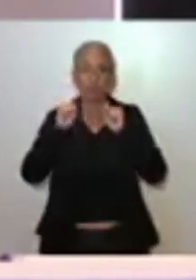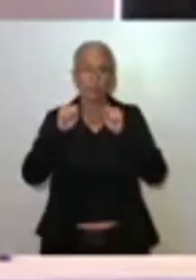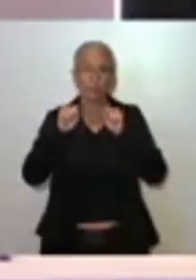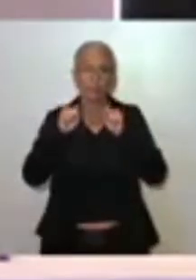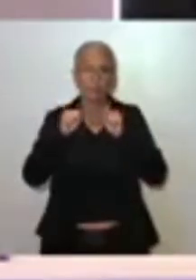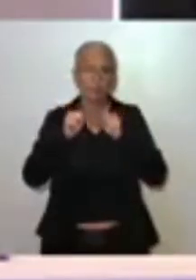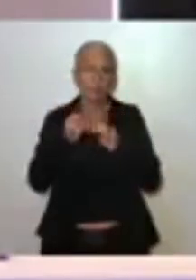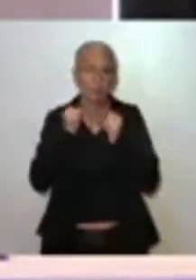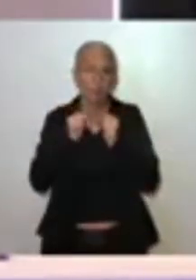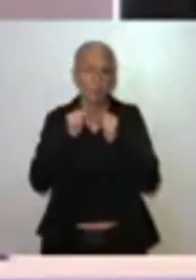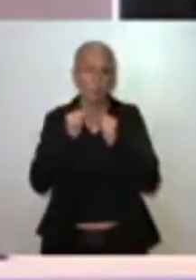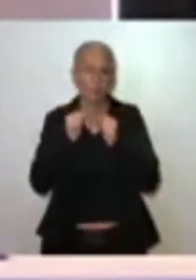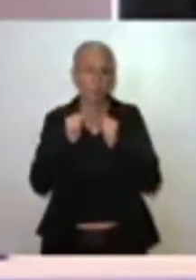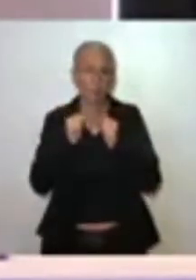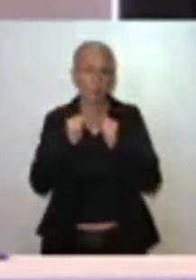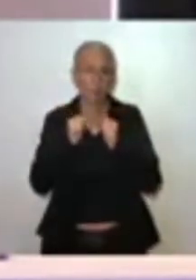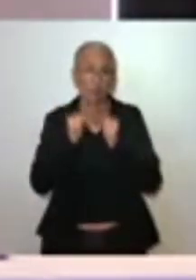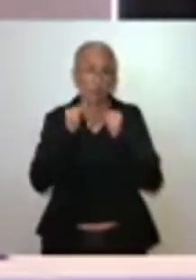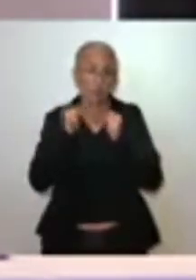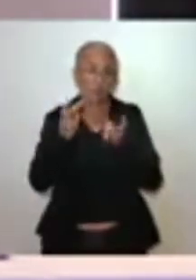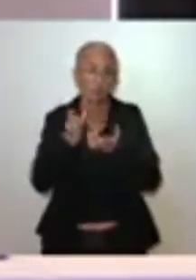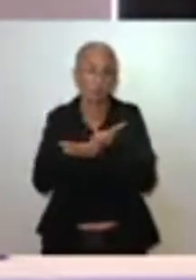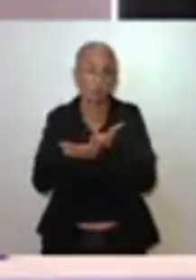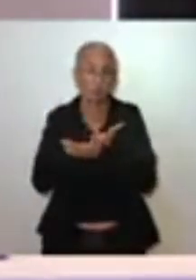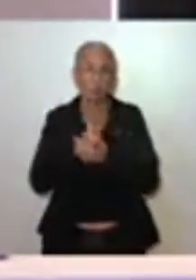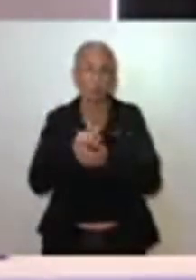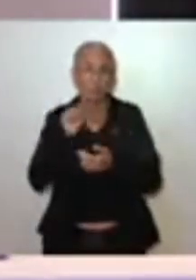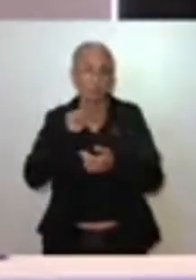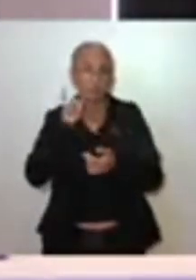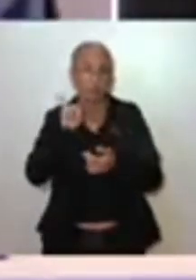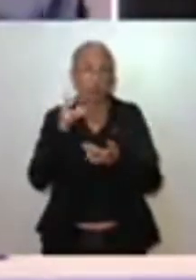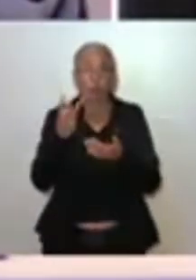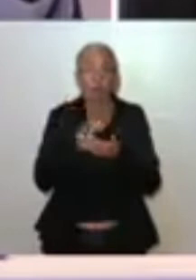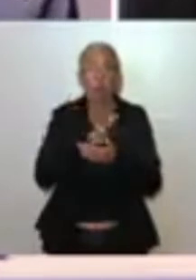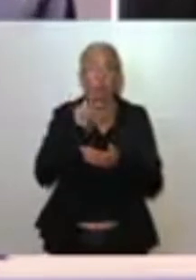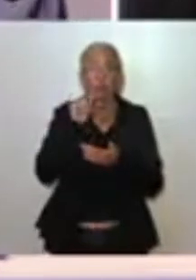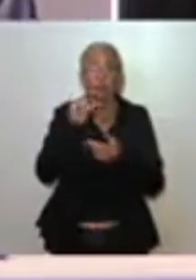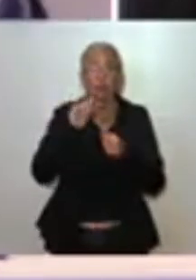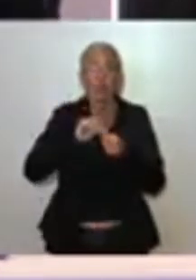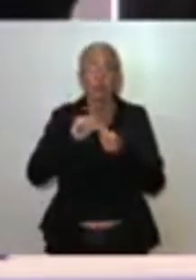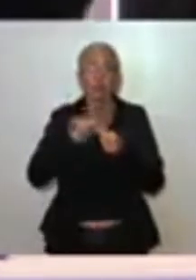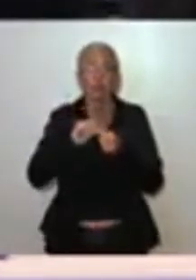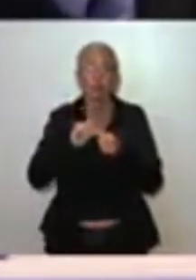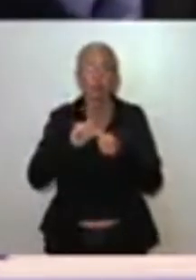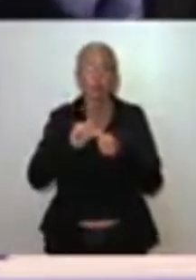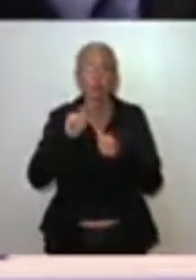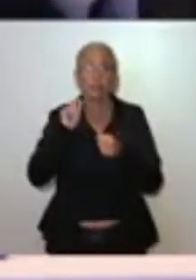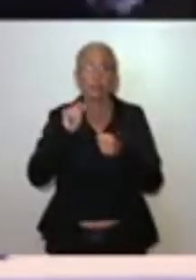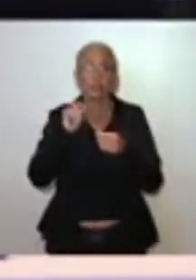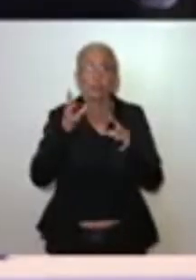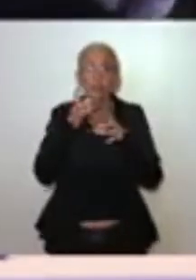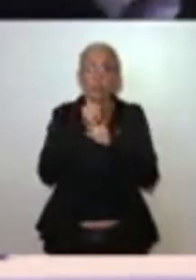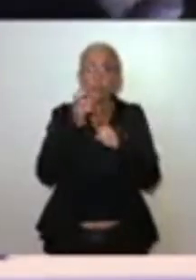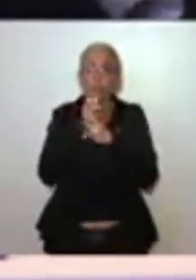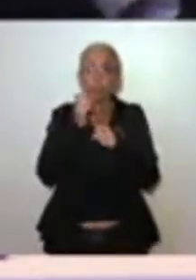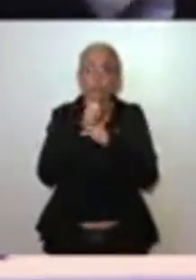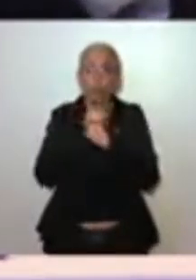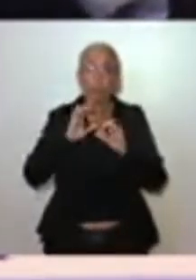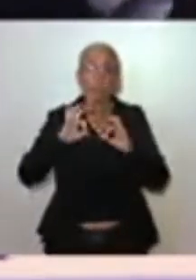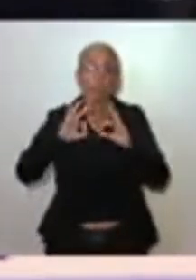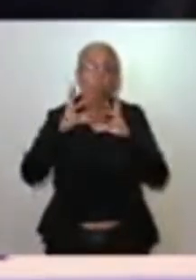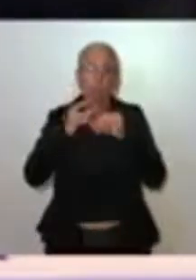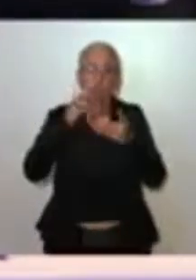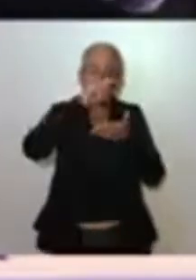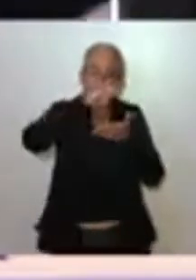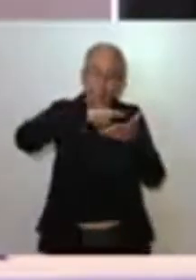acontecer Não é provável Mas pode acontecer se isso acontecer o que o que a gente vai fazer vai ter que somar todos aqueles